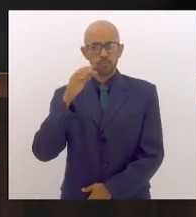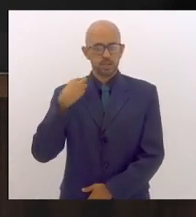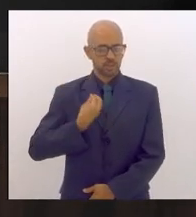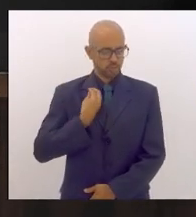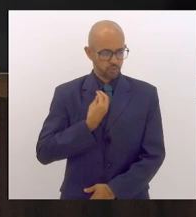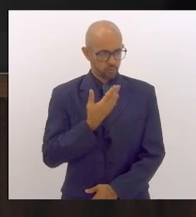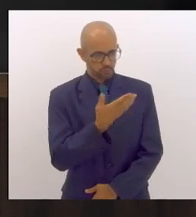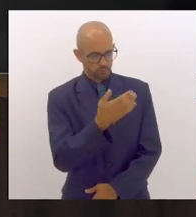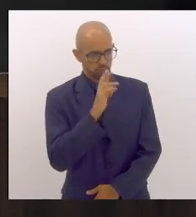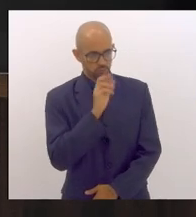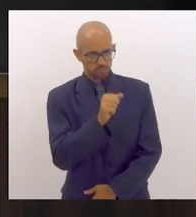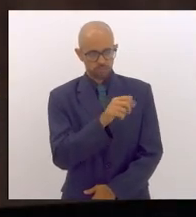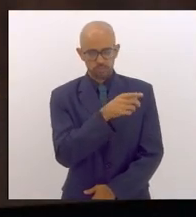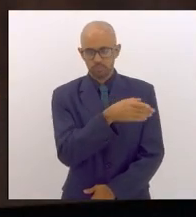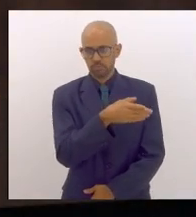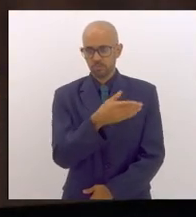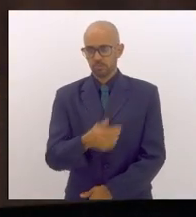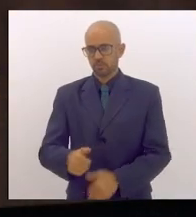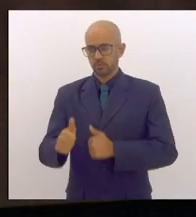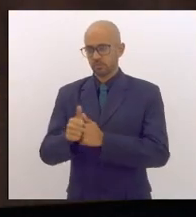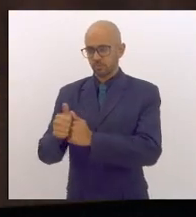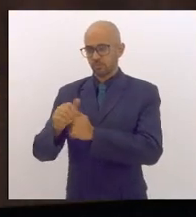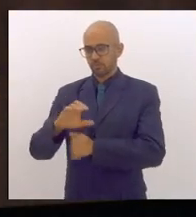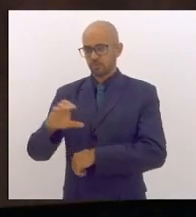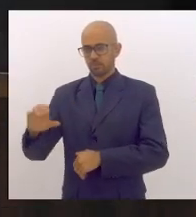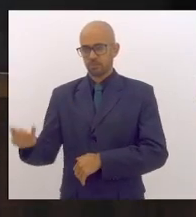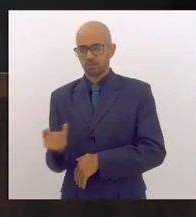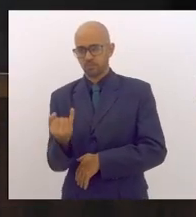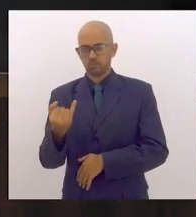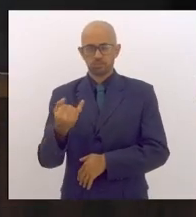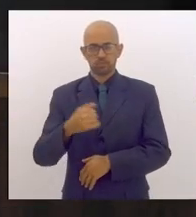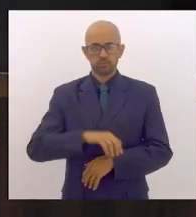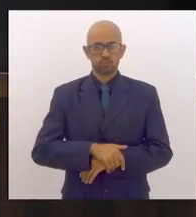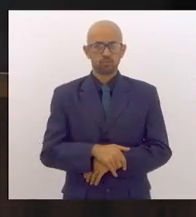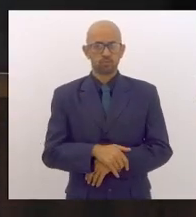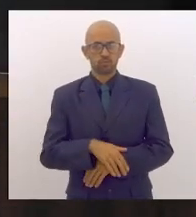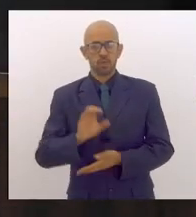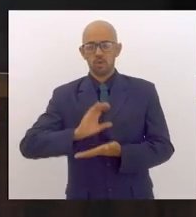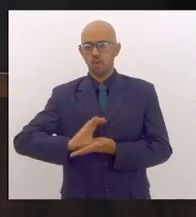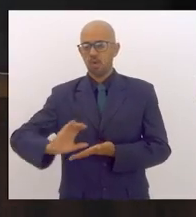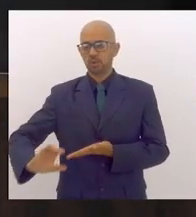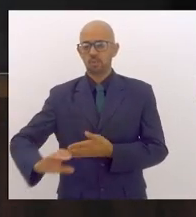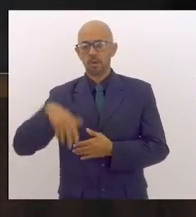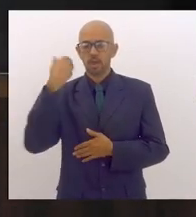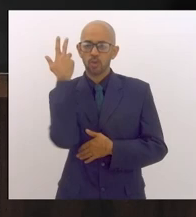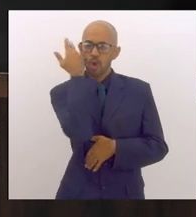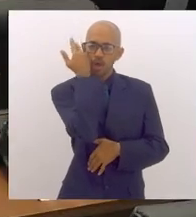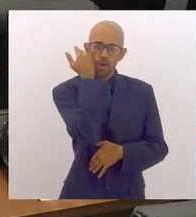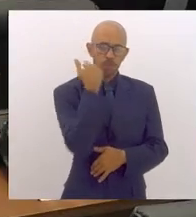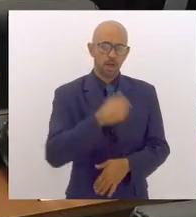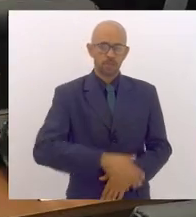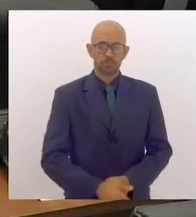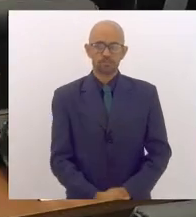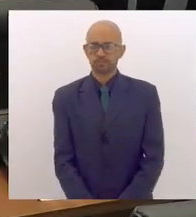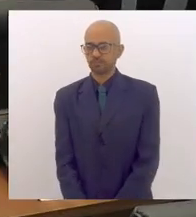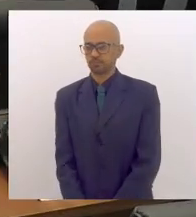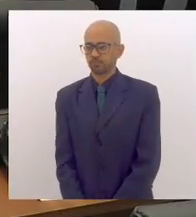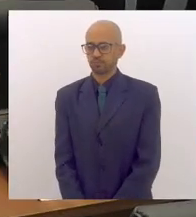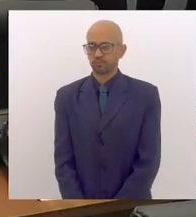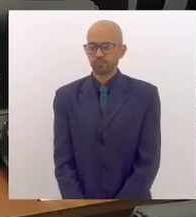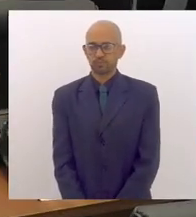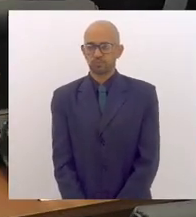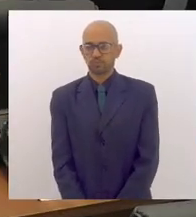presente. Presidente, acompanho o parecer da CCJ. Pela Comissão de Orçamento, deputado Eliomar Coelho.